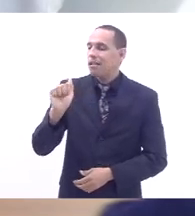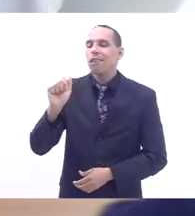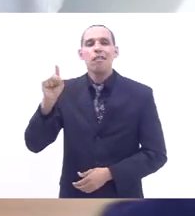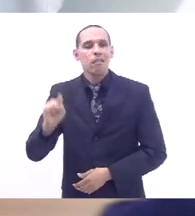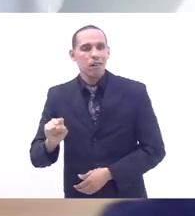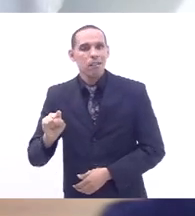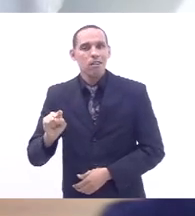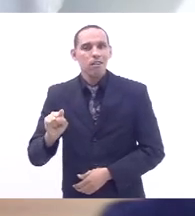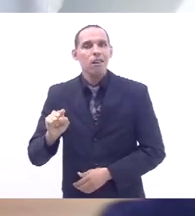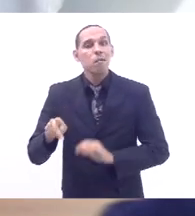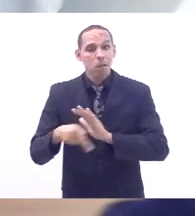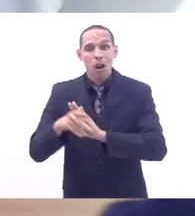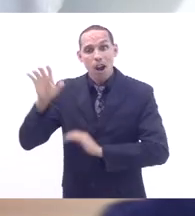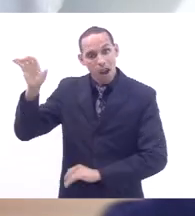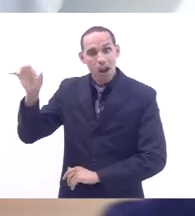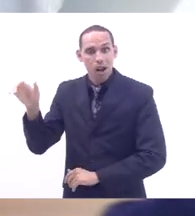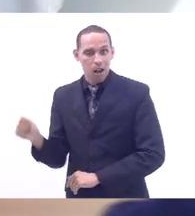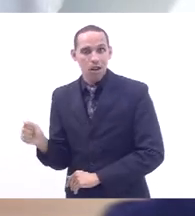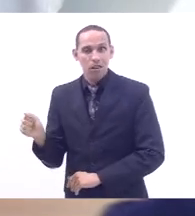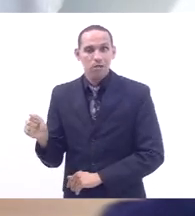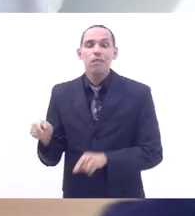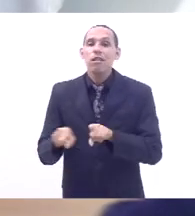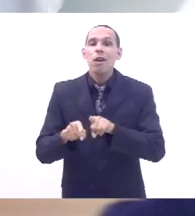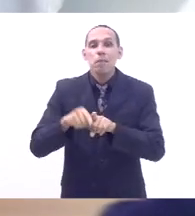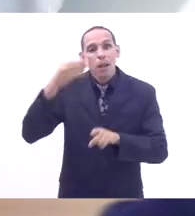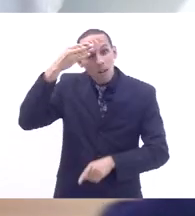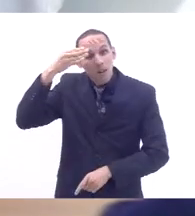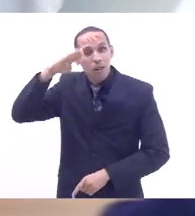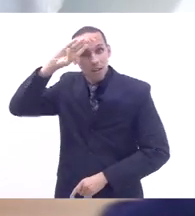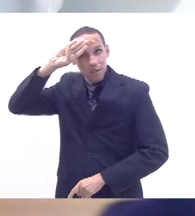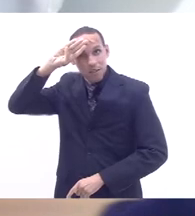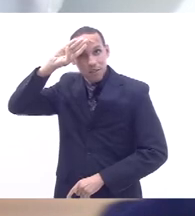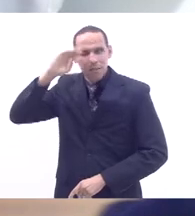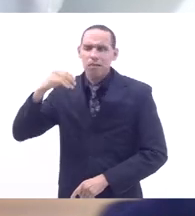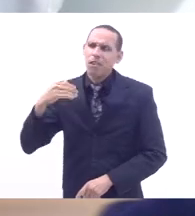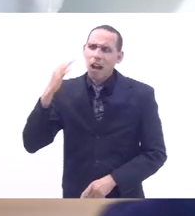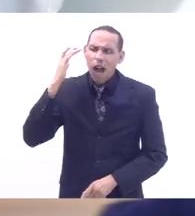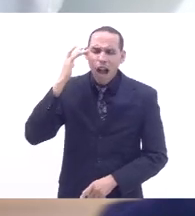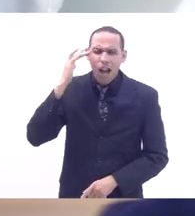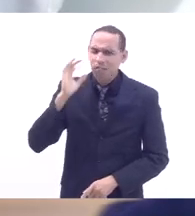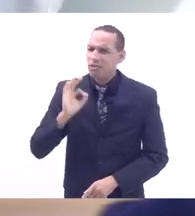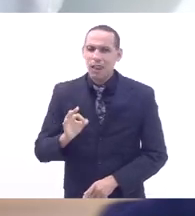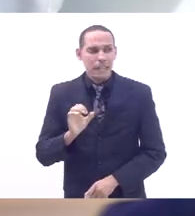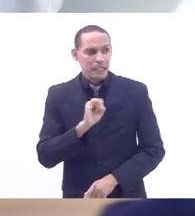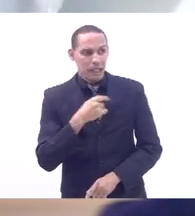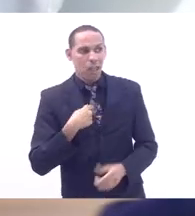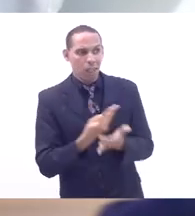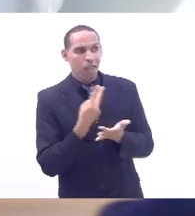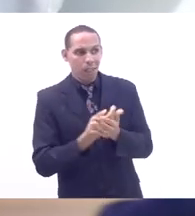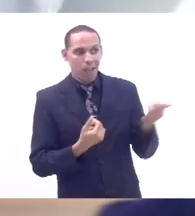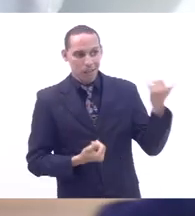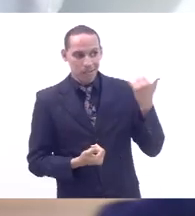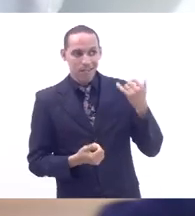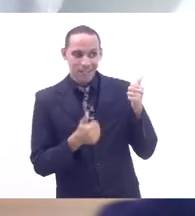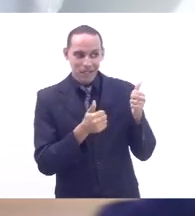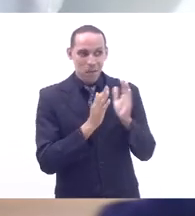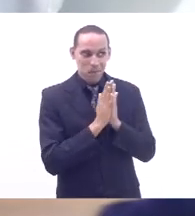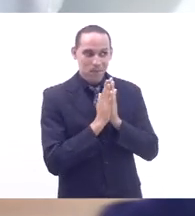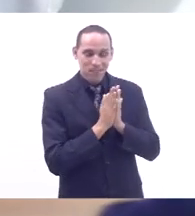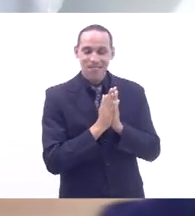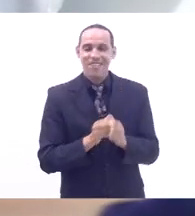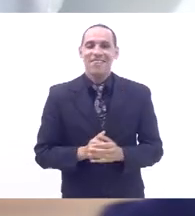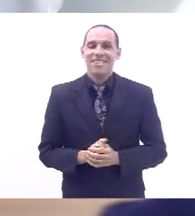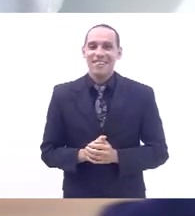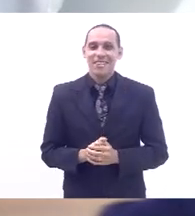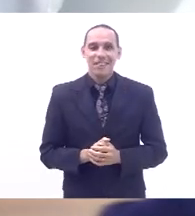tem a africana e a cubana, né? Se eu não me engano, se eu estiver errando, tu já me corrige aí, Marcelo, pelo amor de Deus.